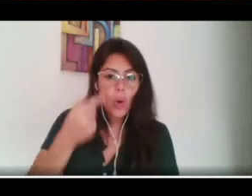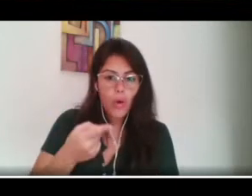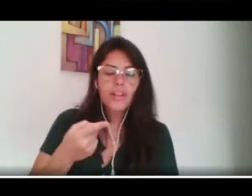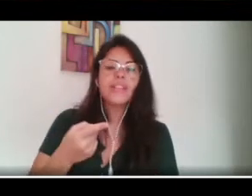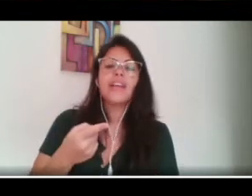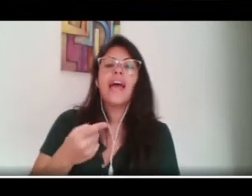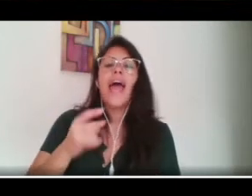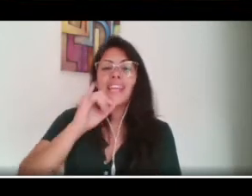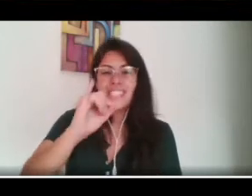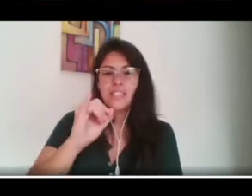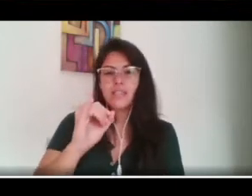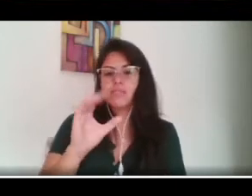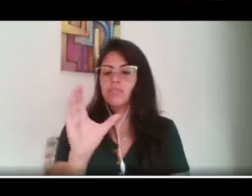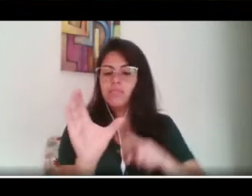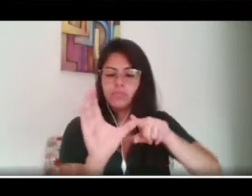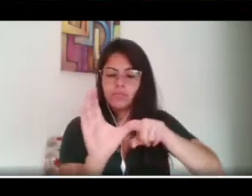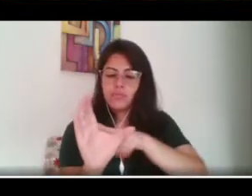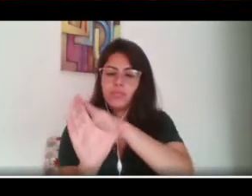curva.